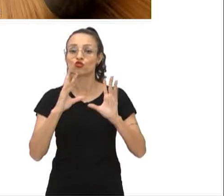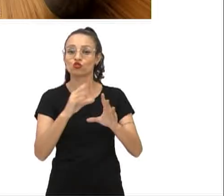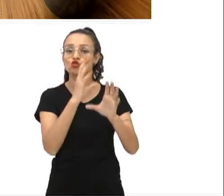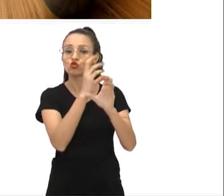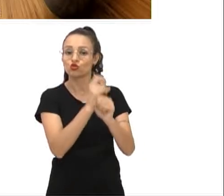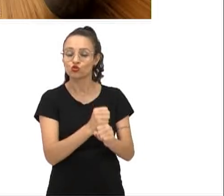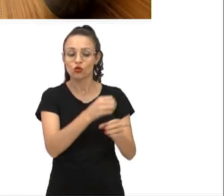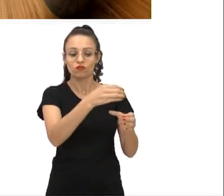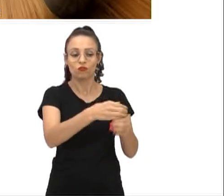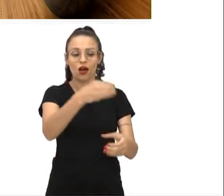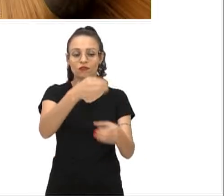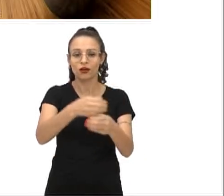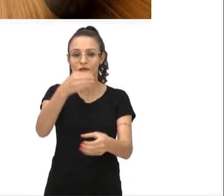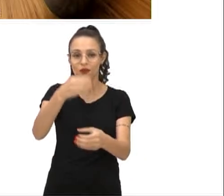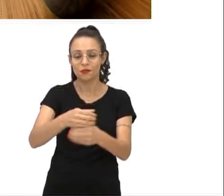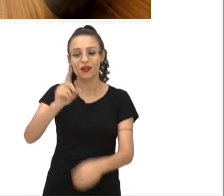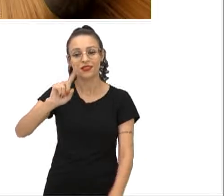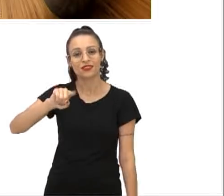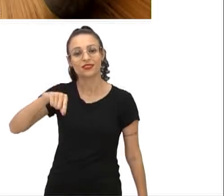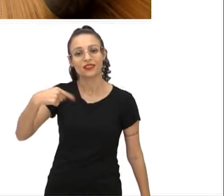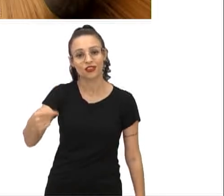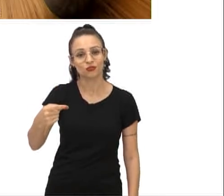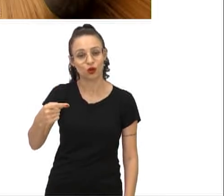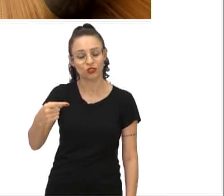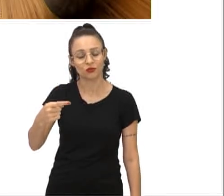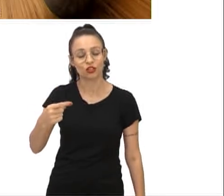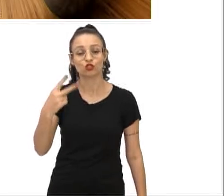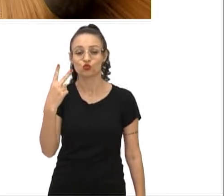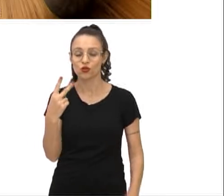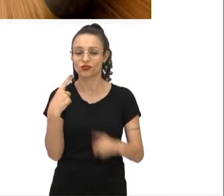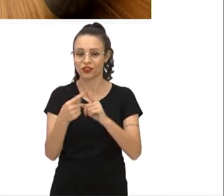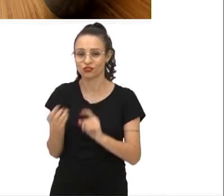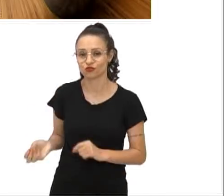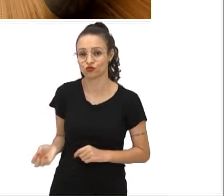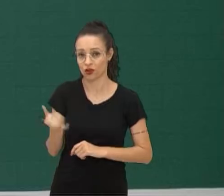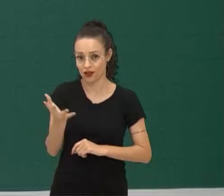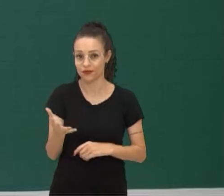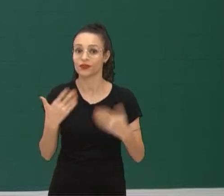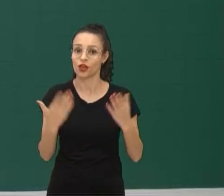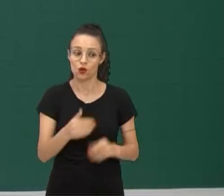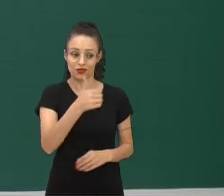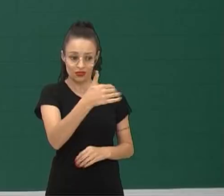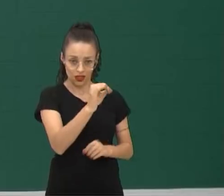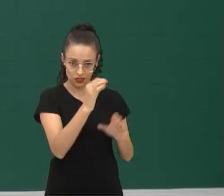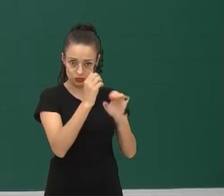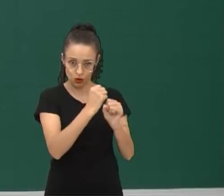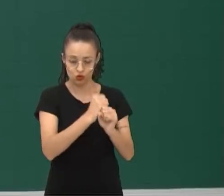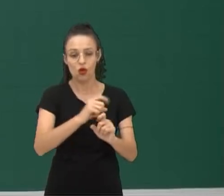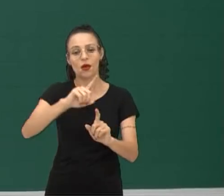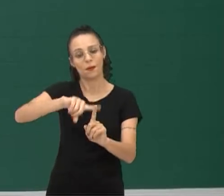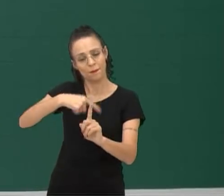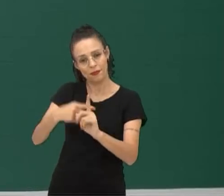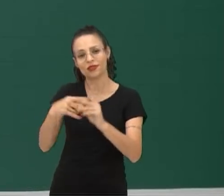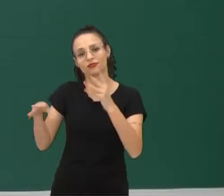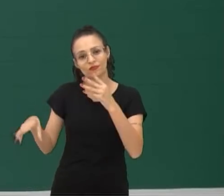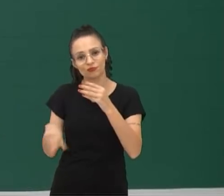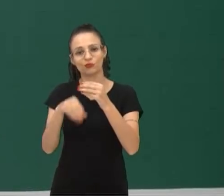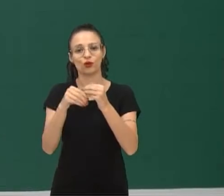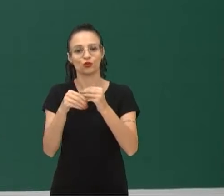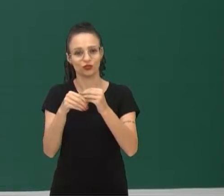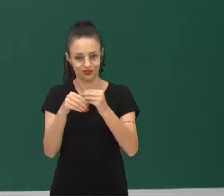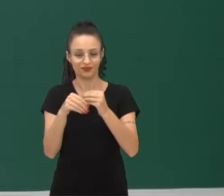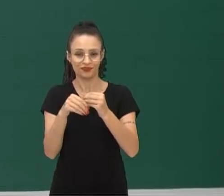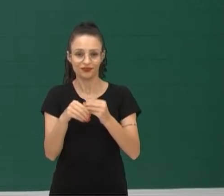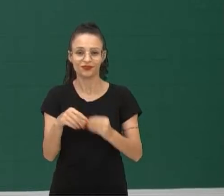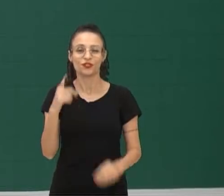de pinos que derrubar nas 2 rodadas seguintes. Então ele vai marcar aqueles 10 pontos, mas ele terá uma bonificação,